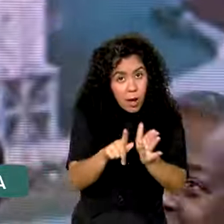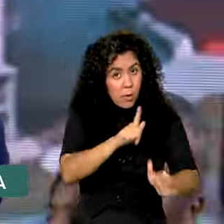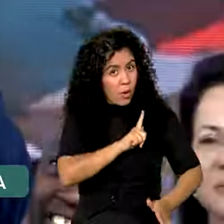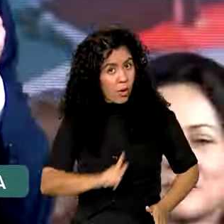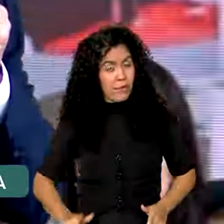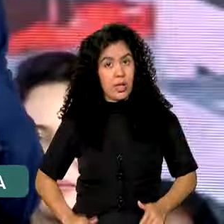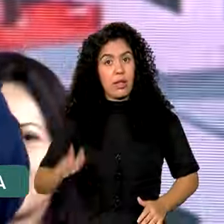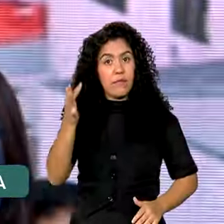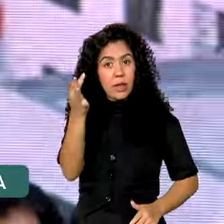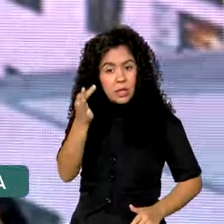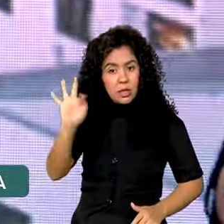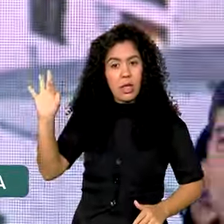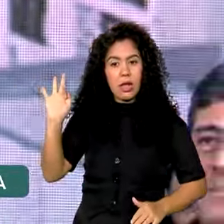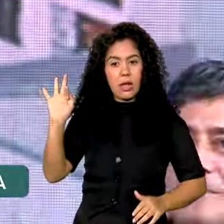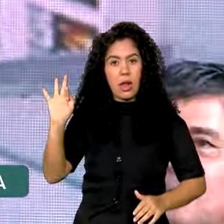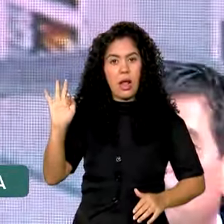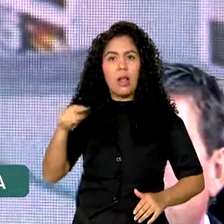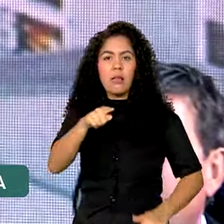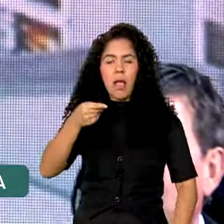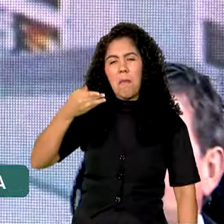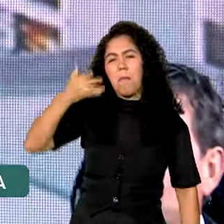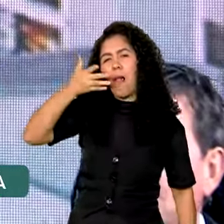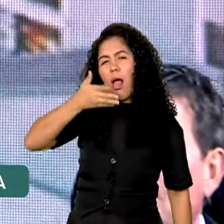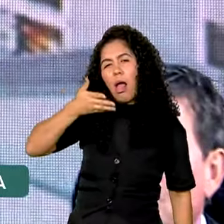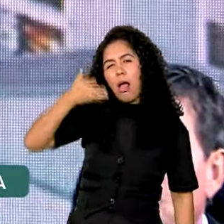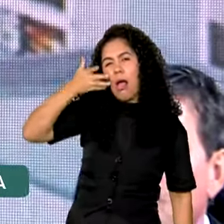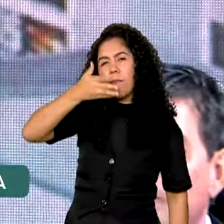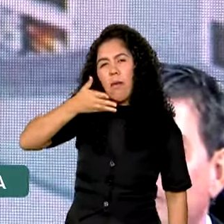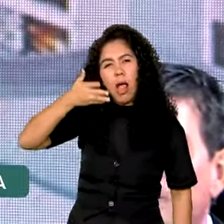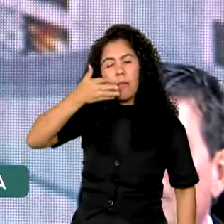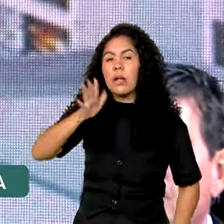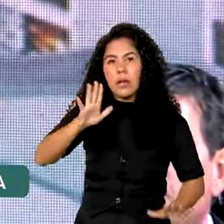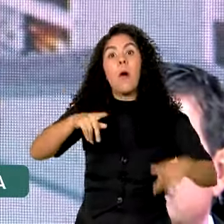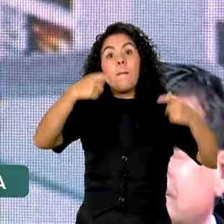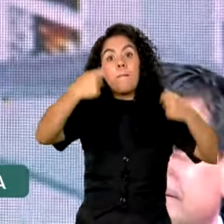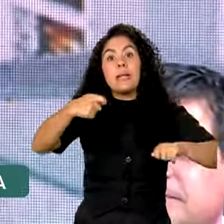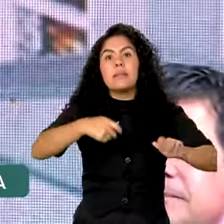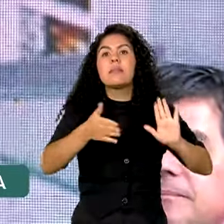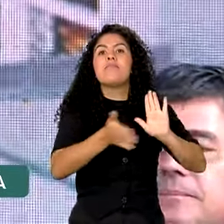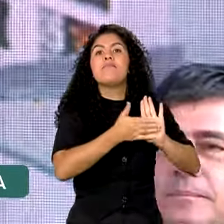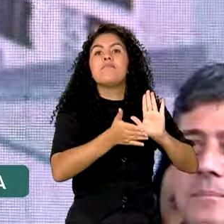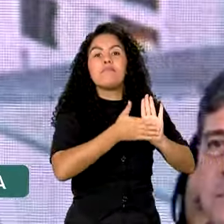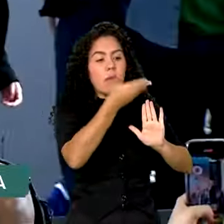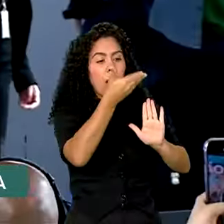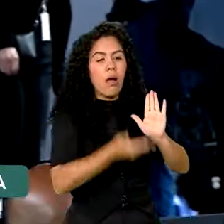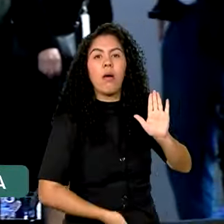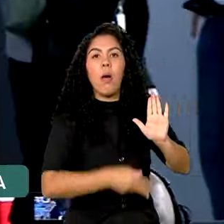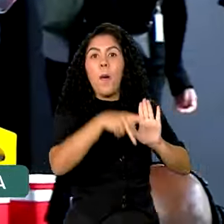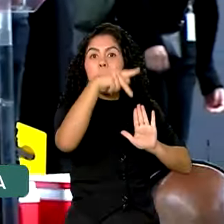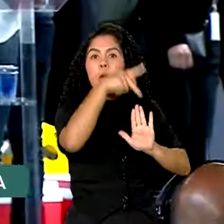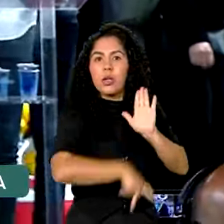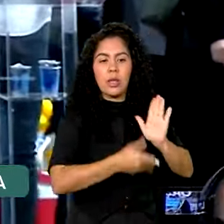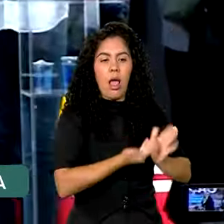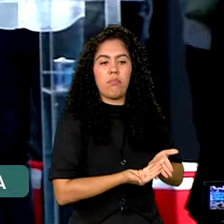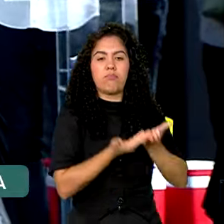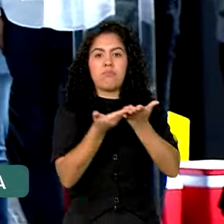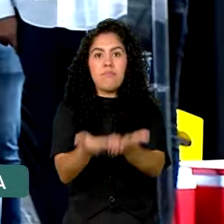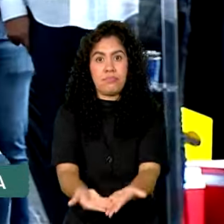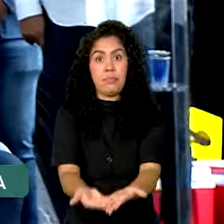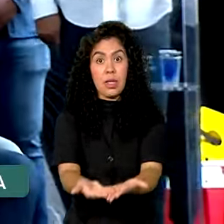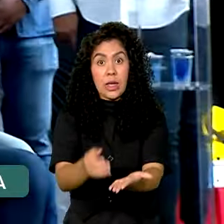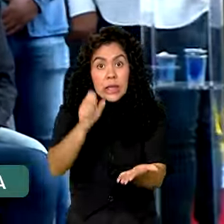federal, não faça discurso, apresenta projeto. Apresenta projeto, porque